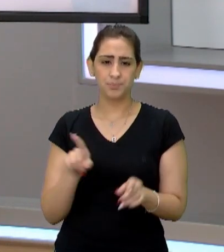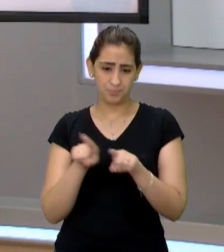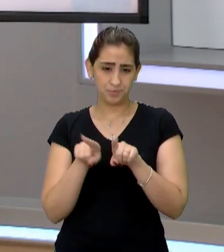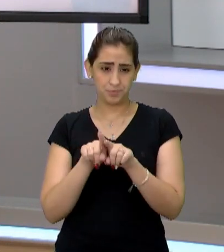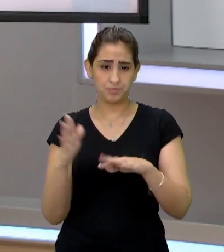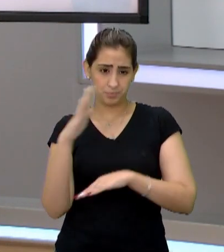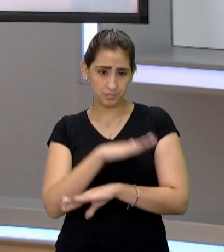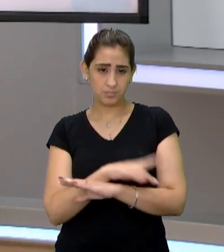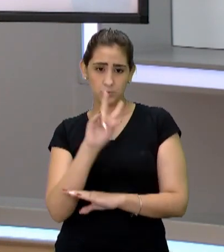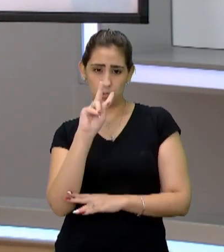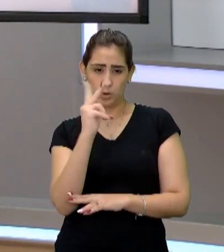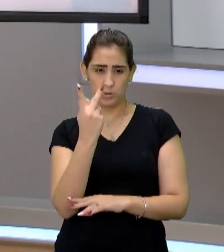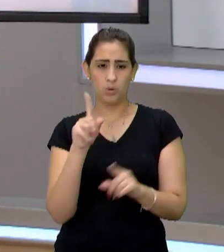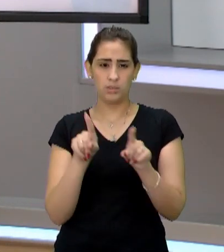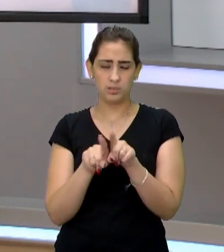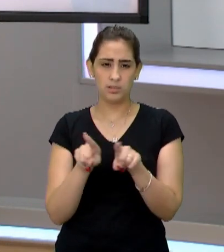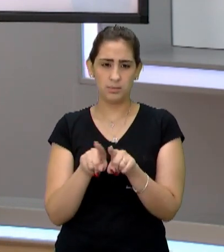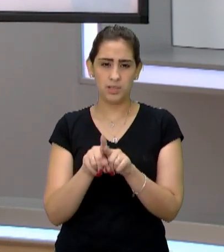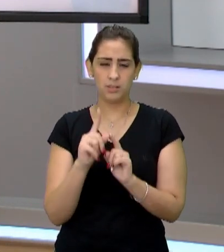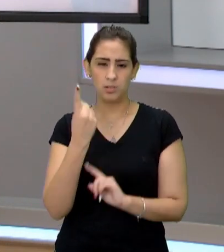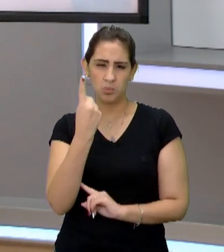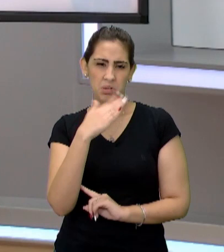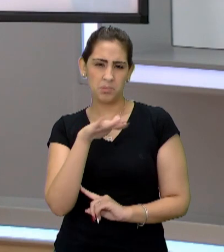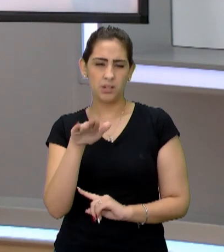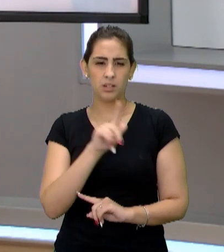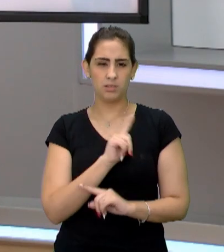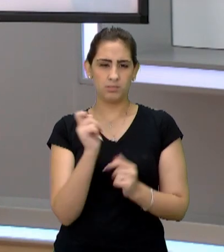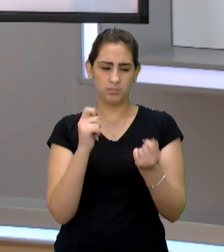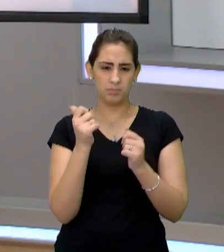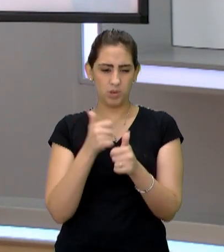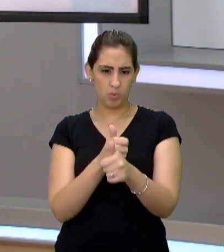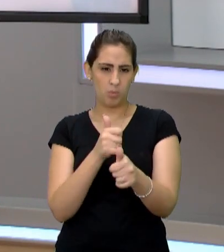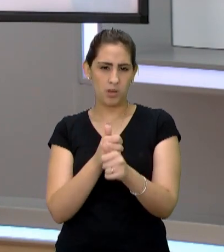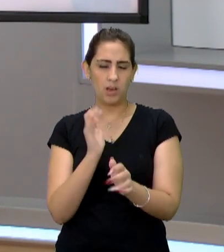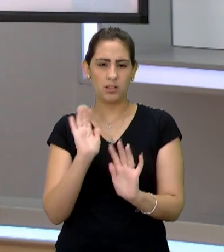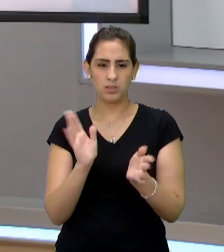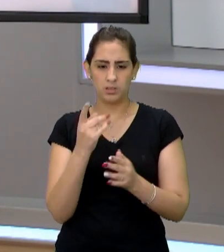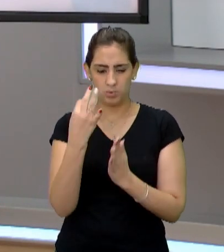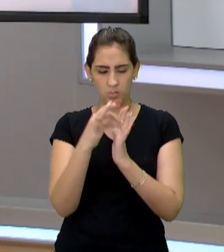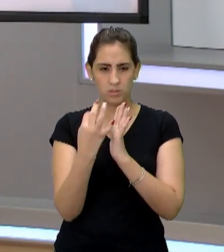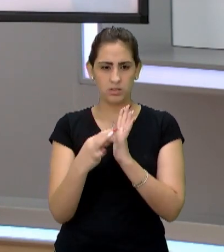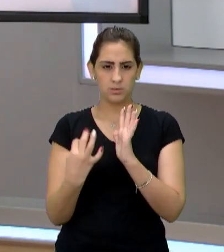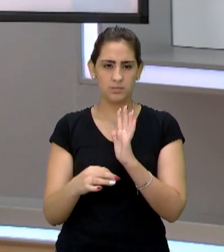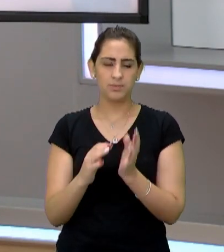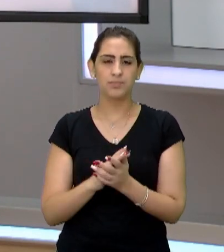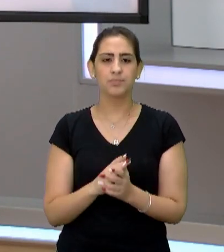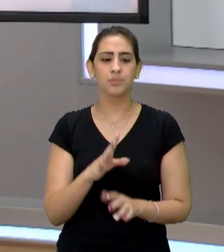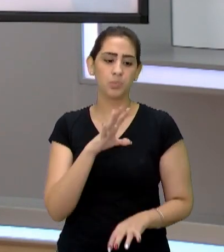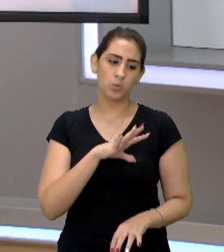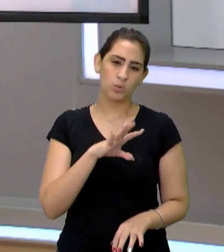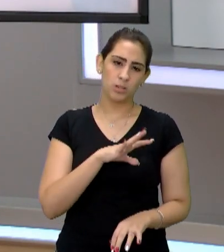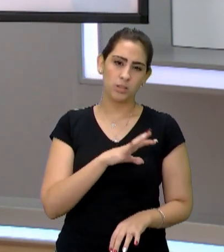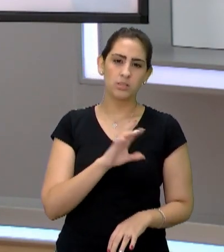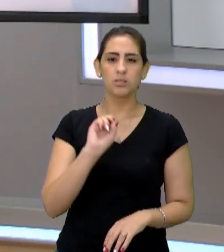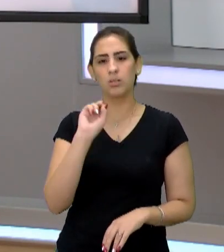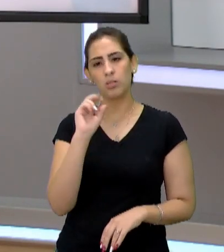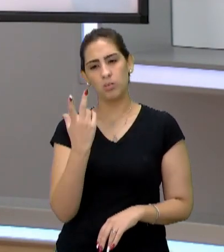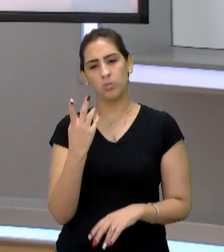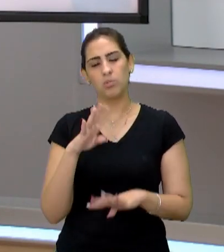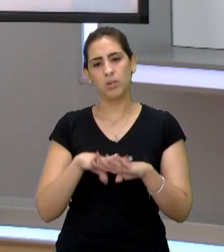tarde também, às 2 horas da tarde. Então, por volta da 1h30, você já vai poder acompanhar essa correção aí, tanto de português quanto